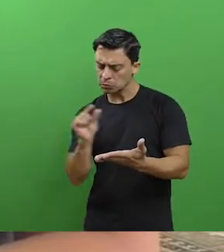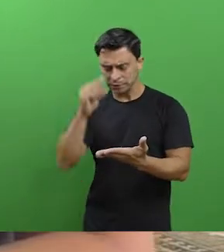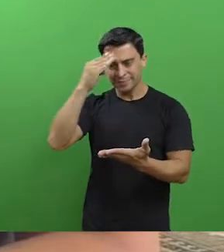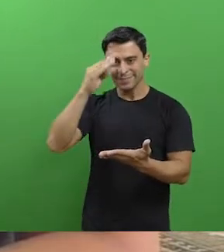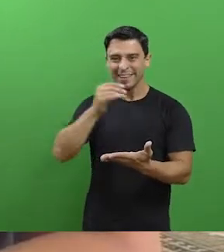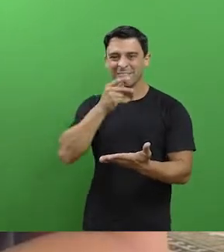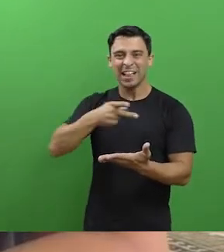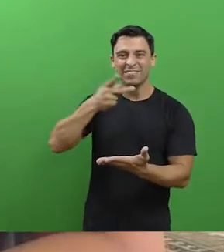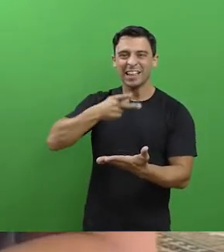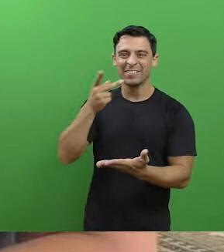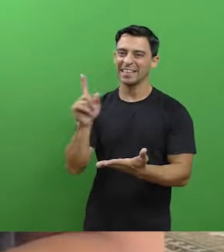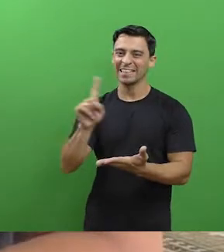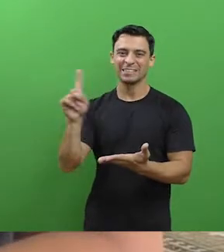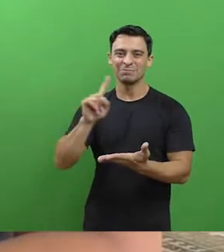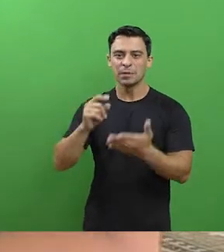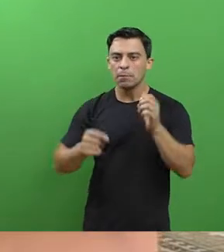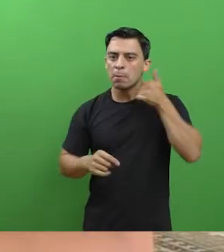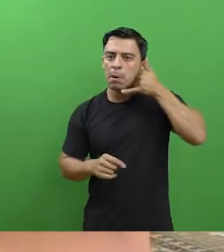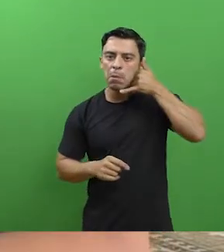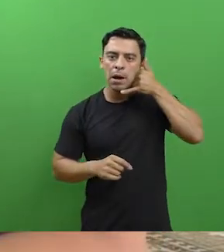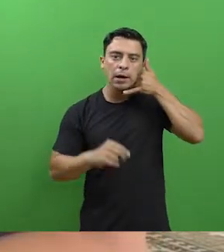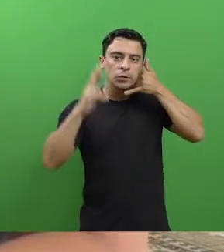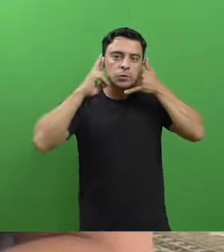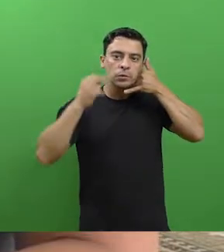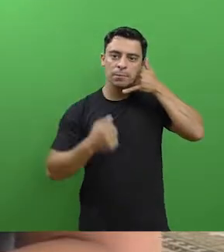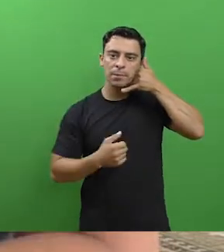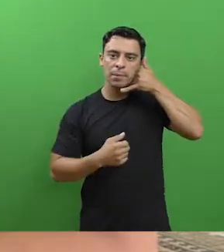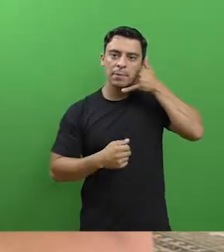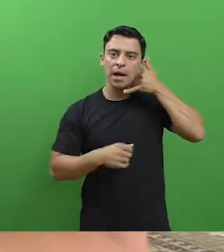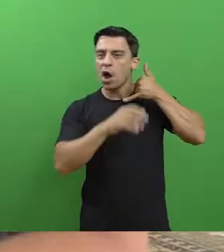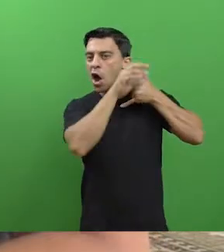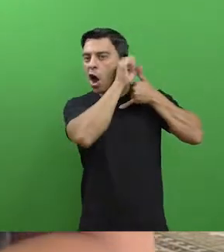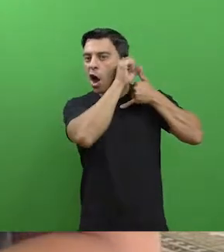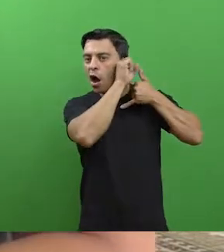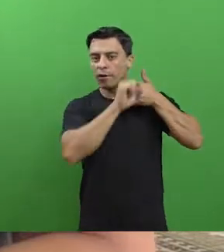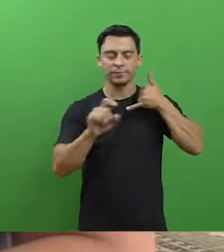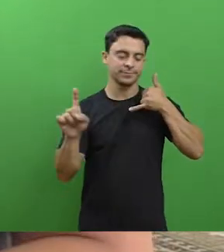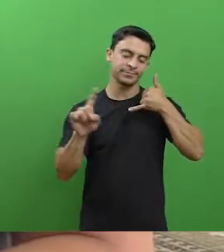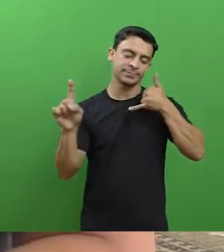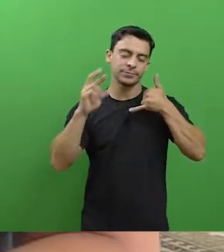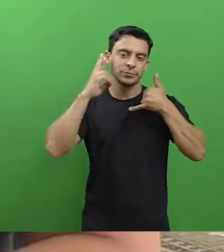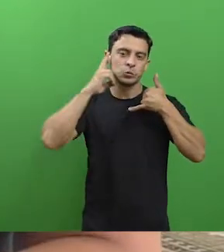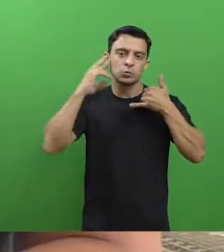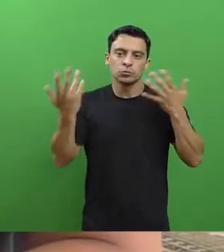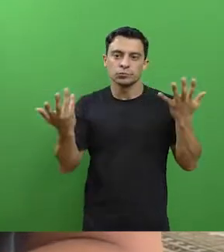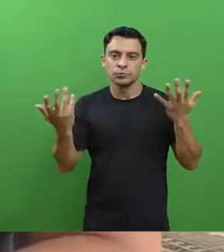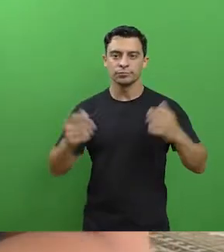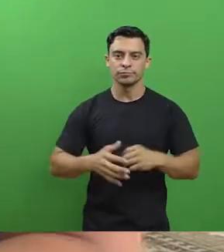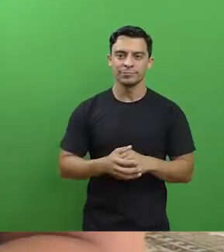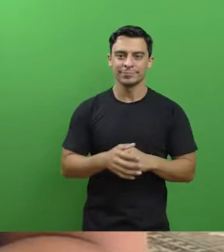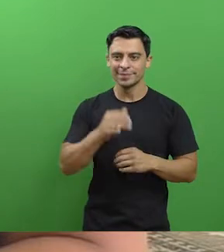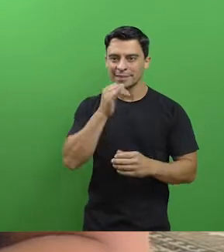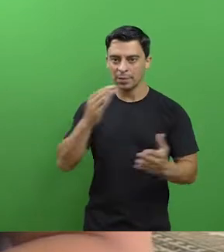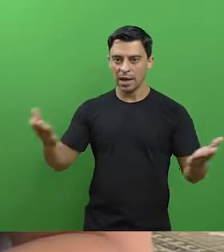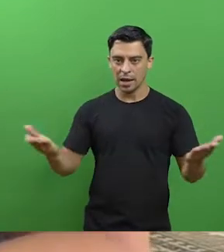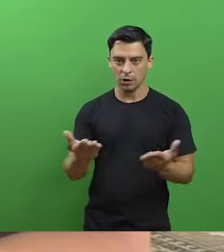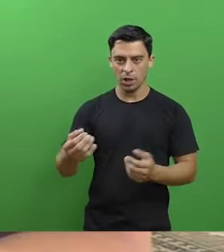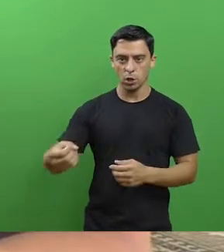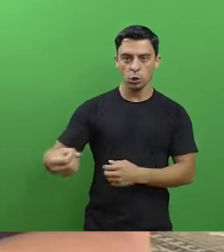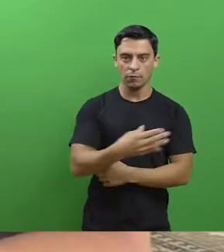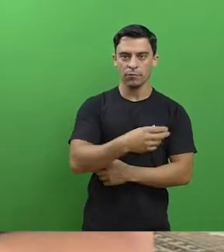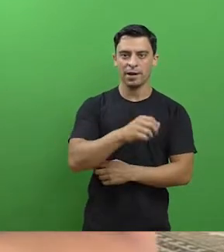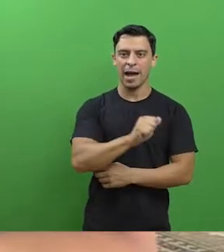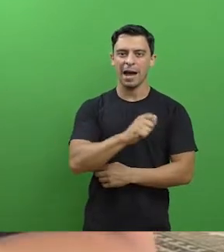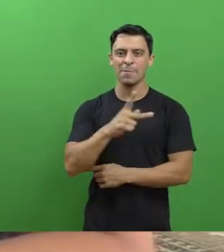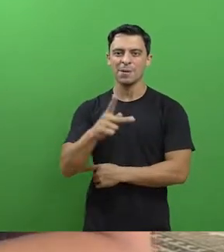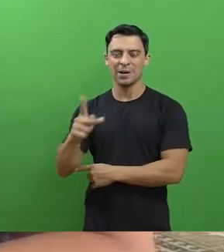E nem ouvir. Então, daí, com o passar do tempo, agora, com os novos aplicativos, tem a webcam. Então, ele